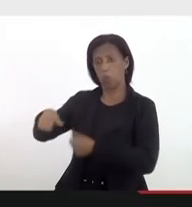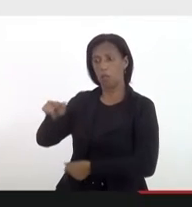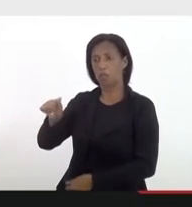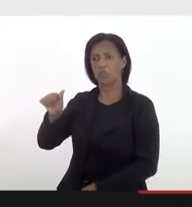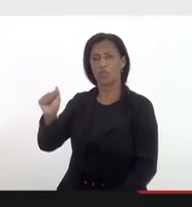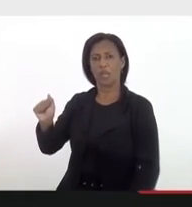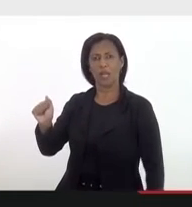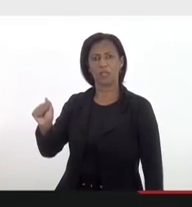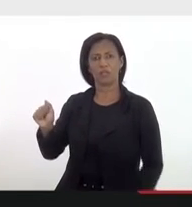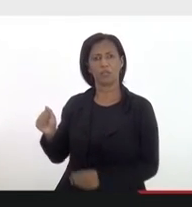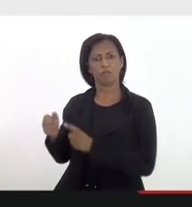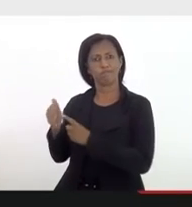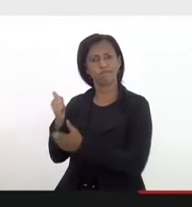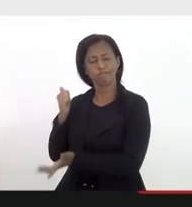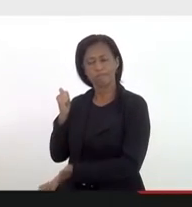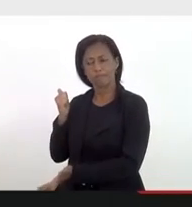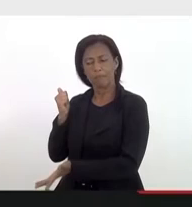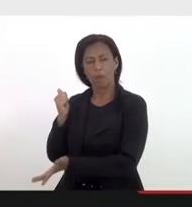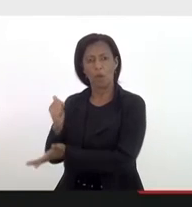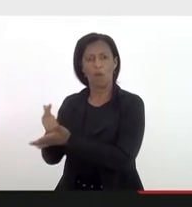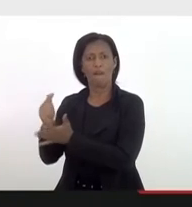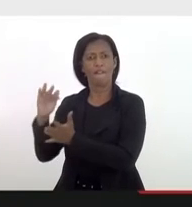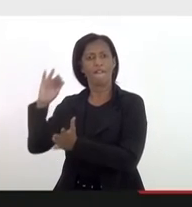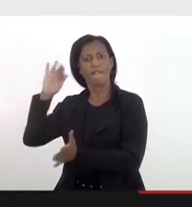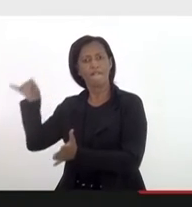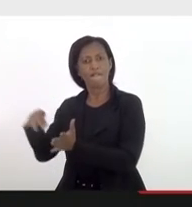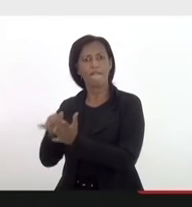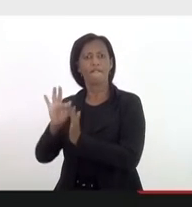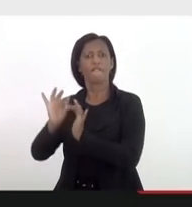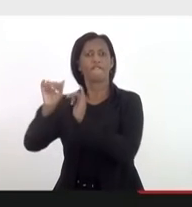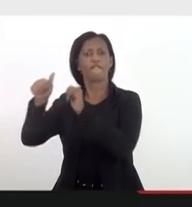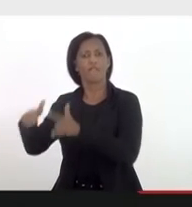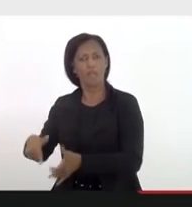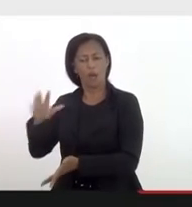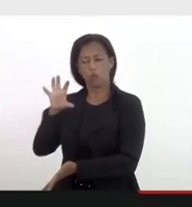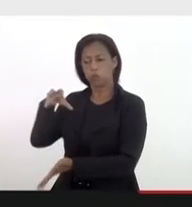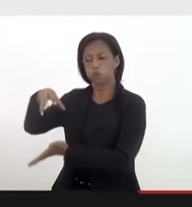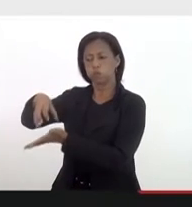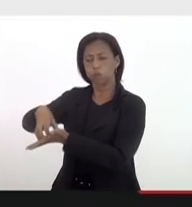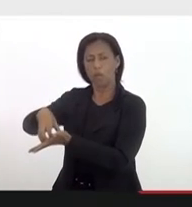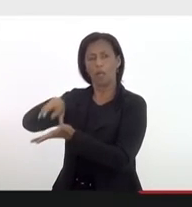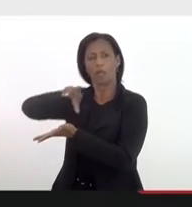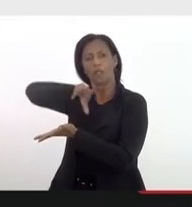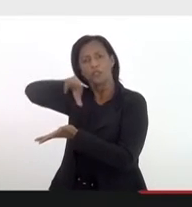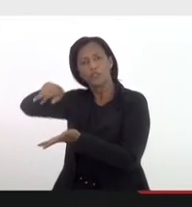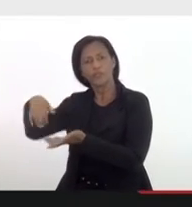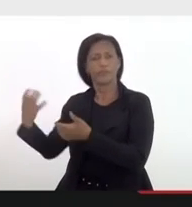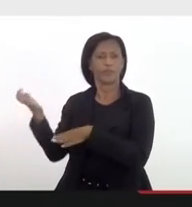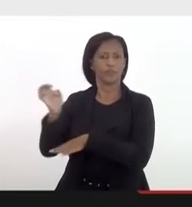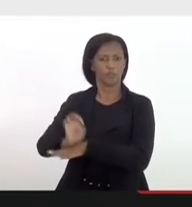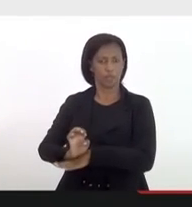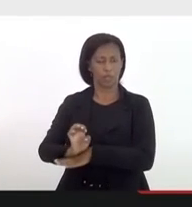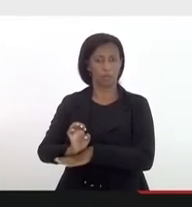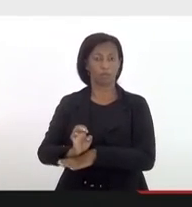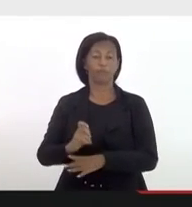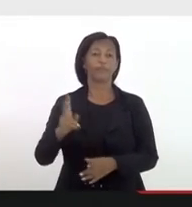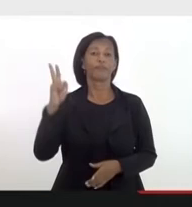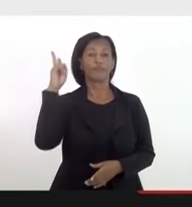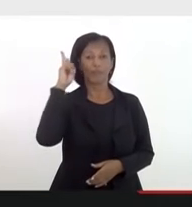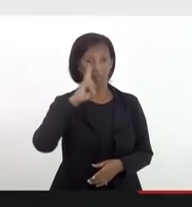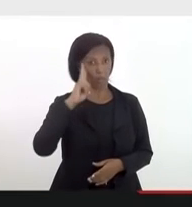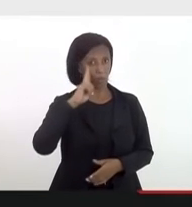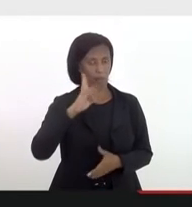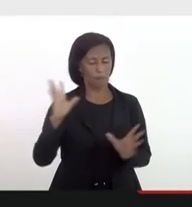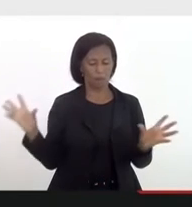para o consumidor final de diferente que está localizado em diferentes estados. Quero lembrar,